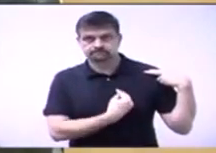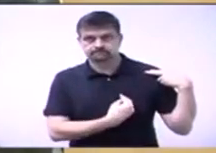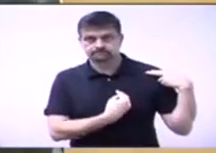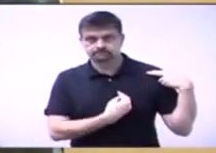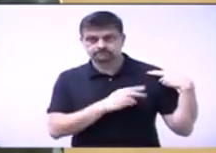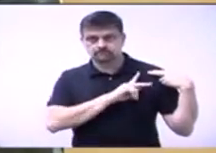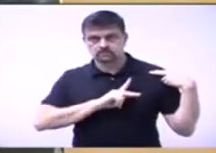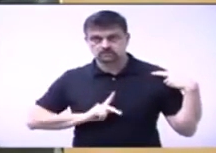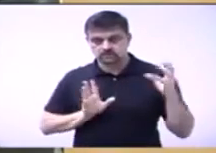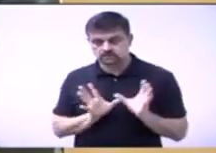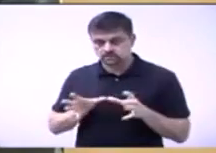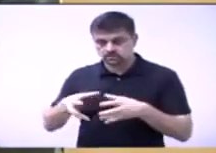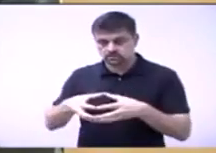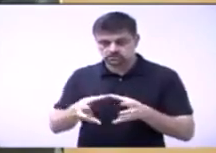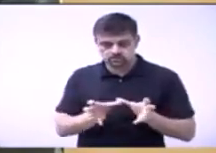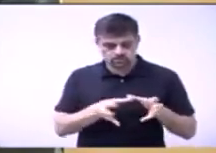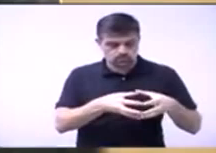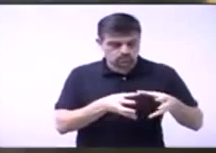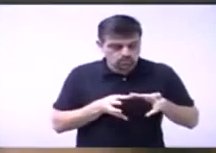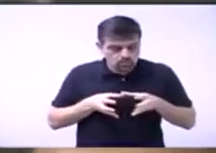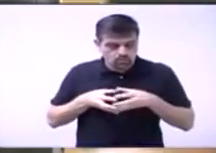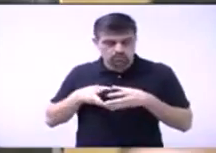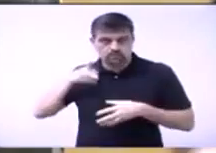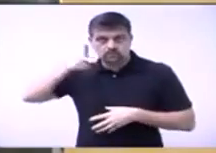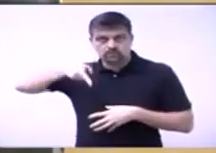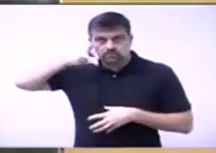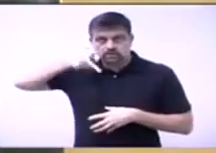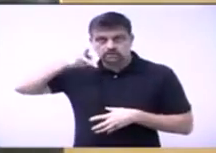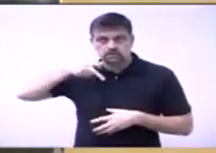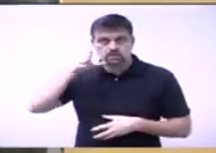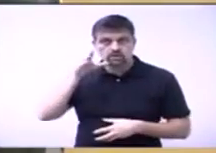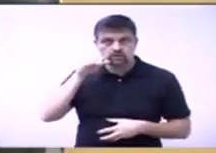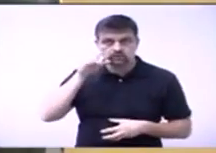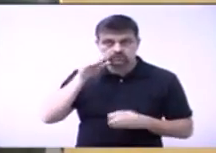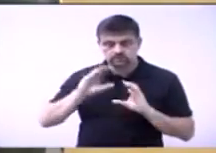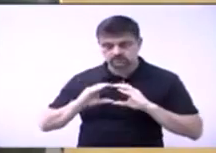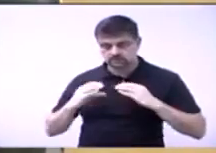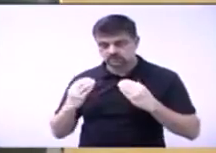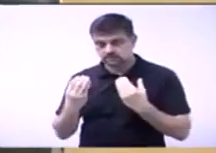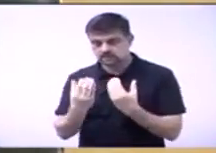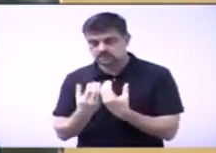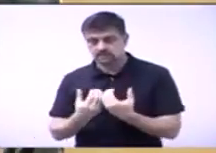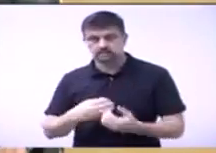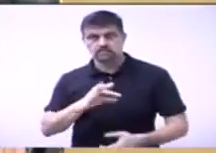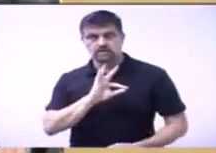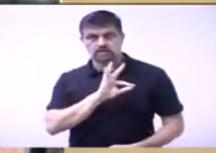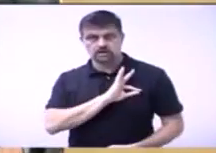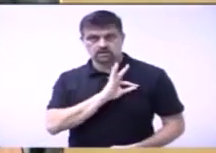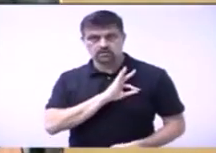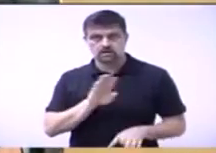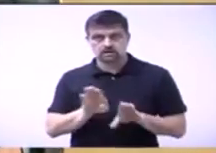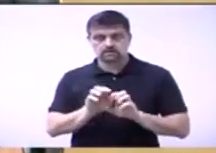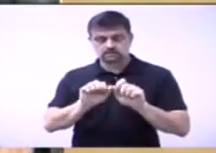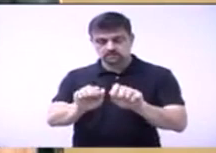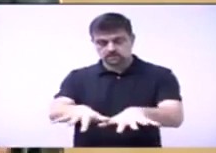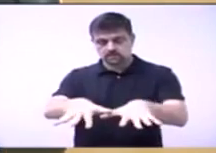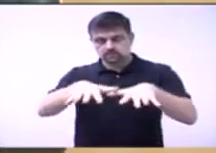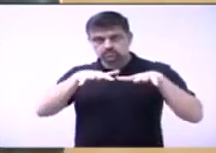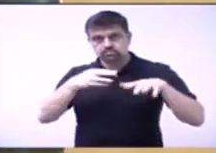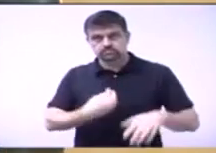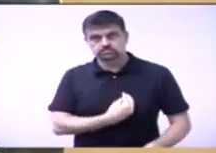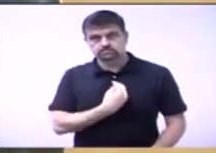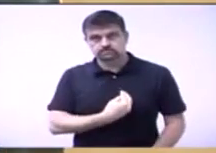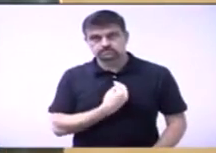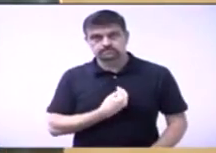de partidos presentes, aos funcionários desta casa, à guarda e à população presente, e